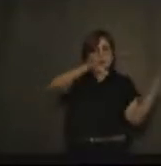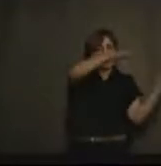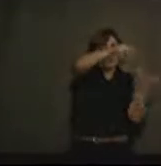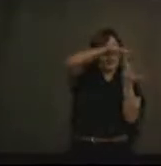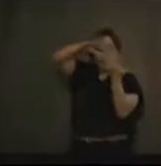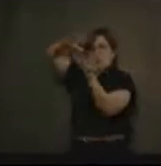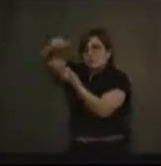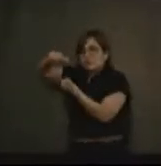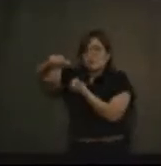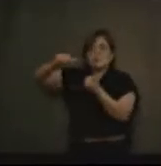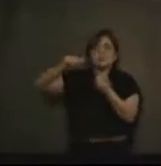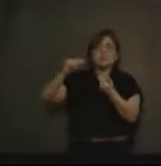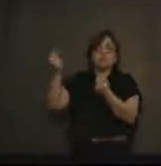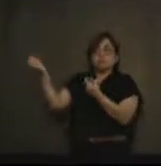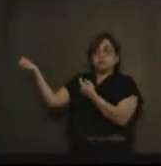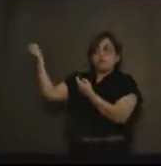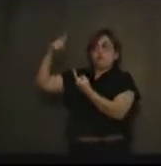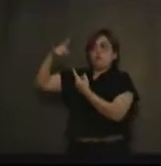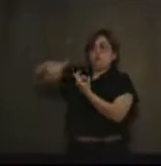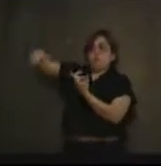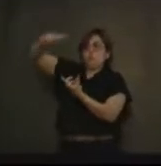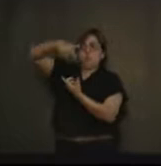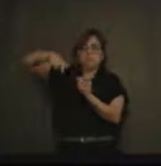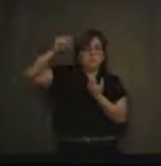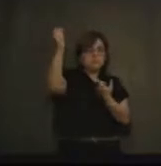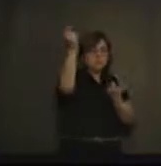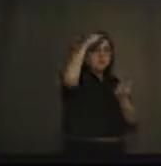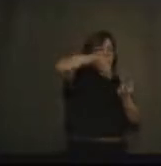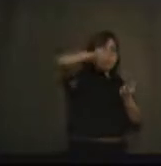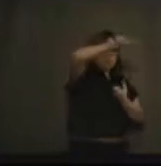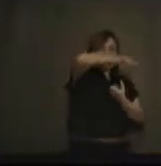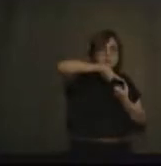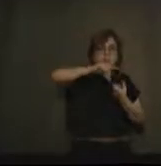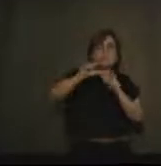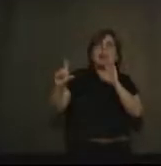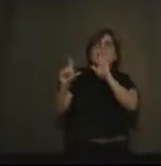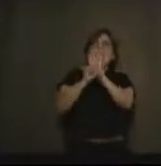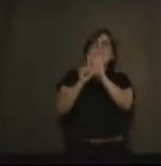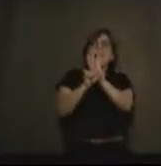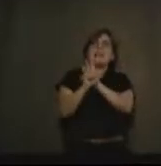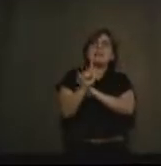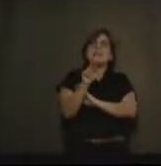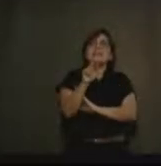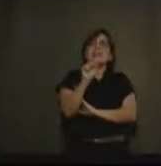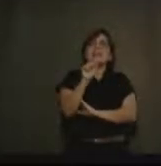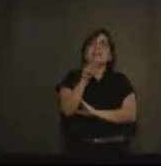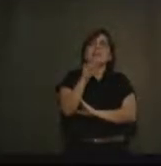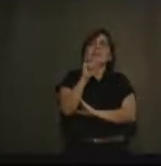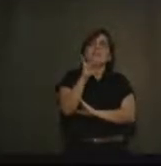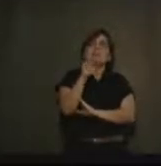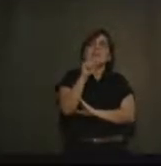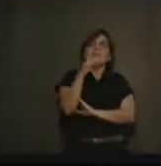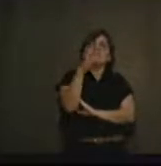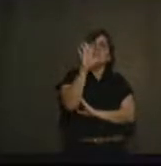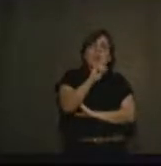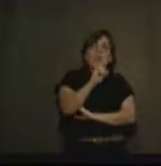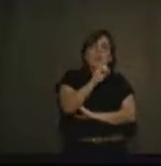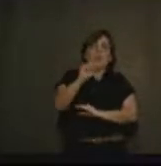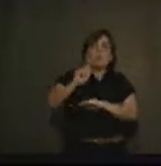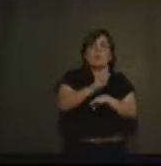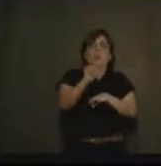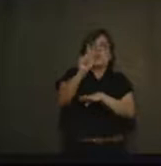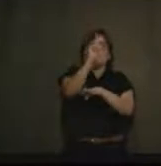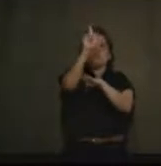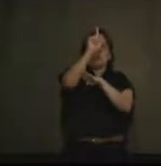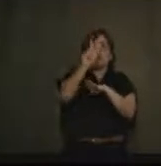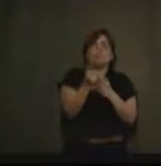planetas, então a lei da gravitação implica que os planetas se movem em trajetórias elípticas,